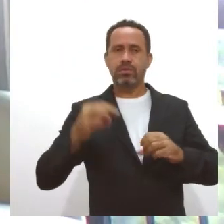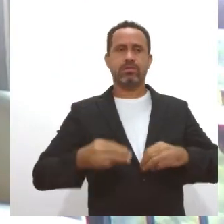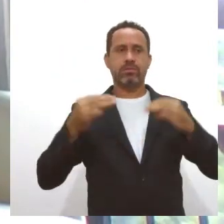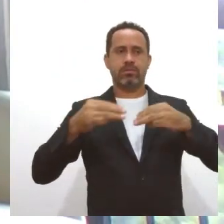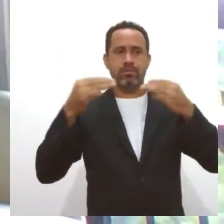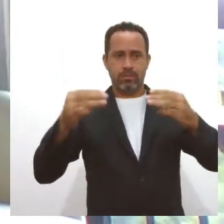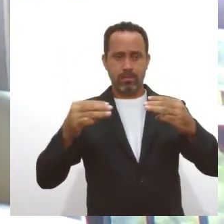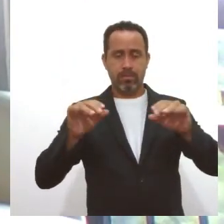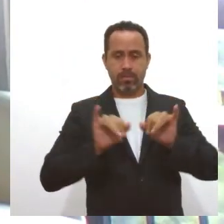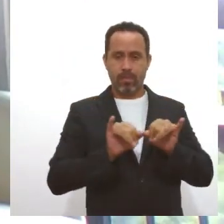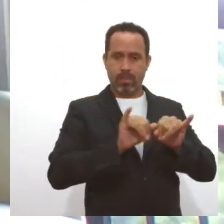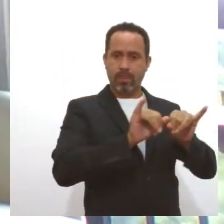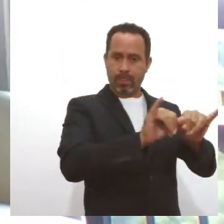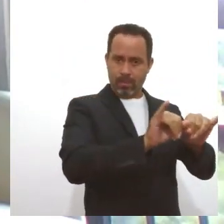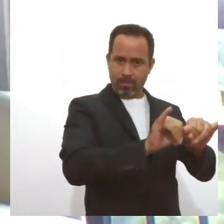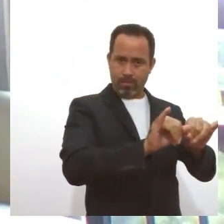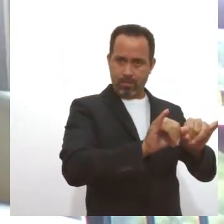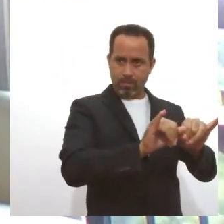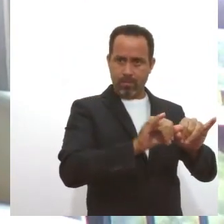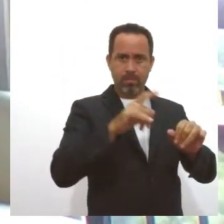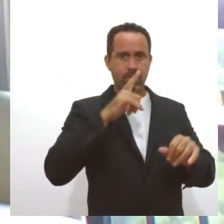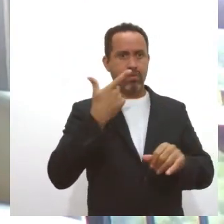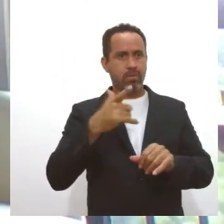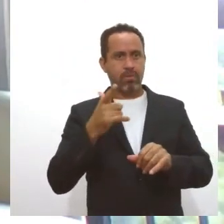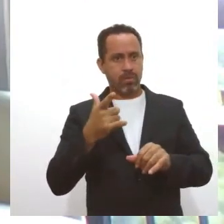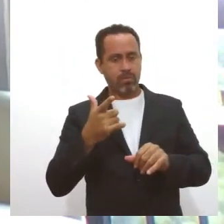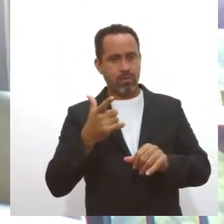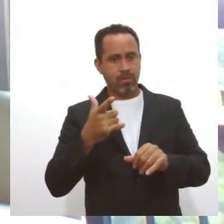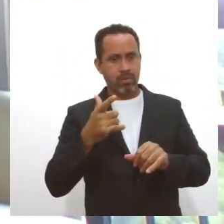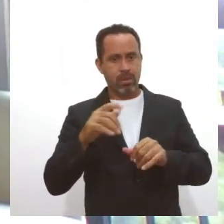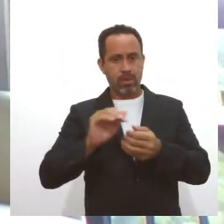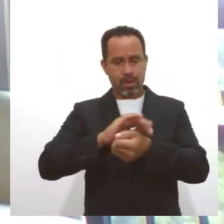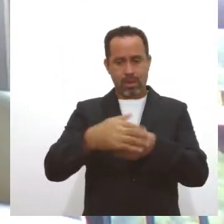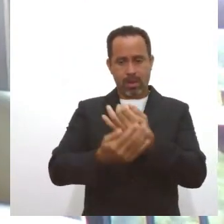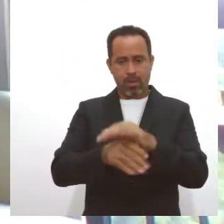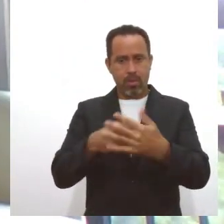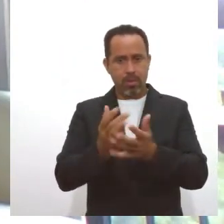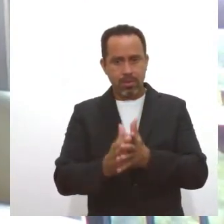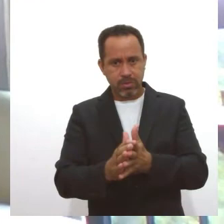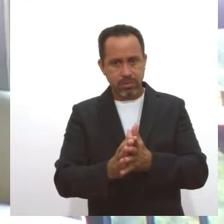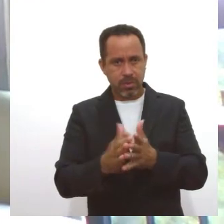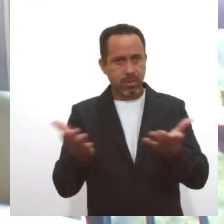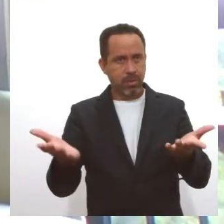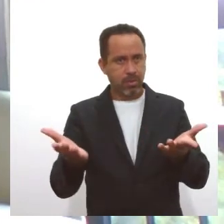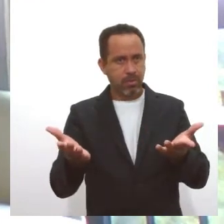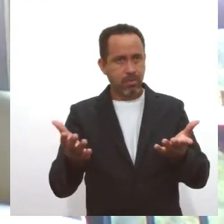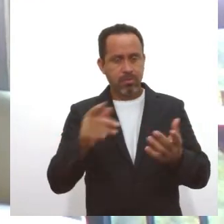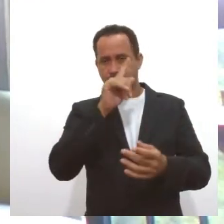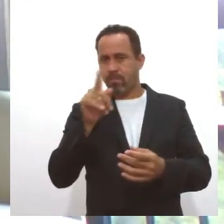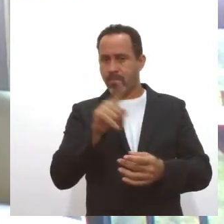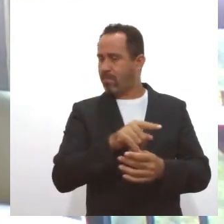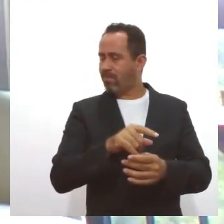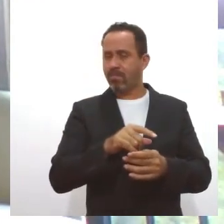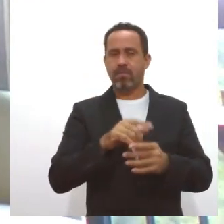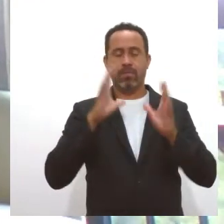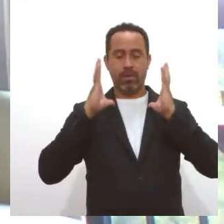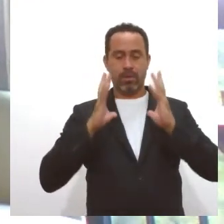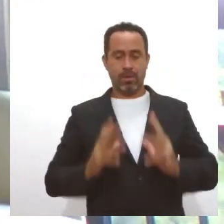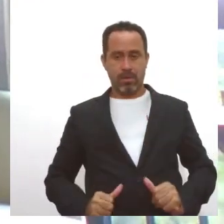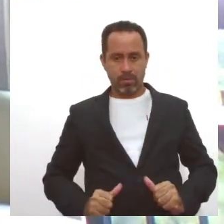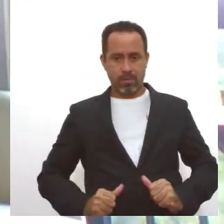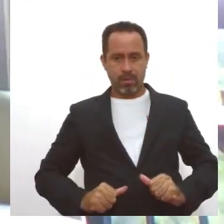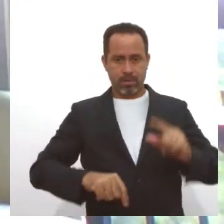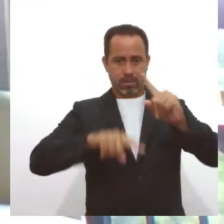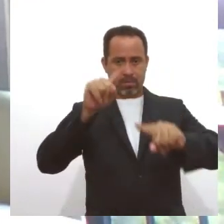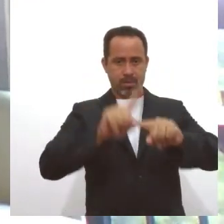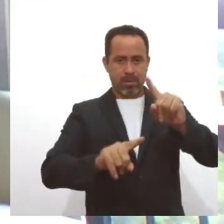ao supermercado, não está sendo disponível o álcool gel, não tá havendo a higienização dos equipamentos que